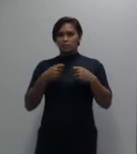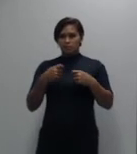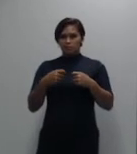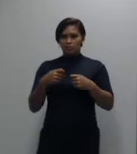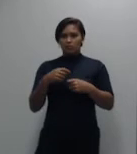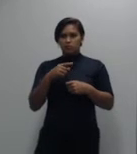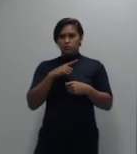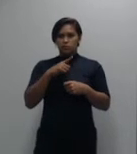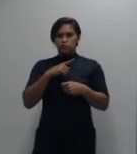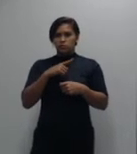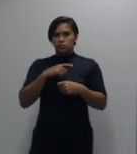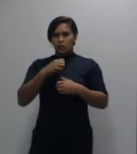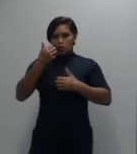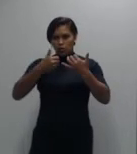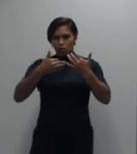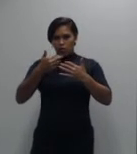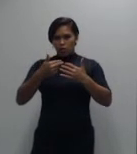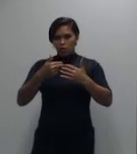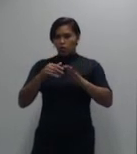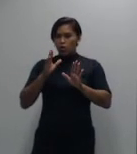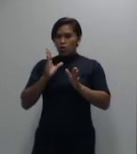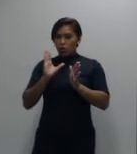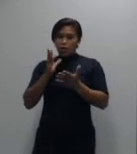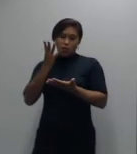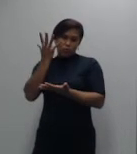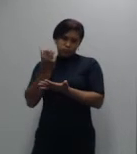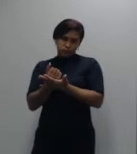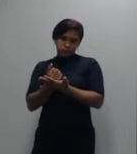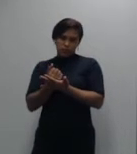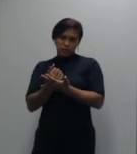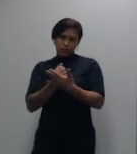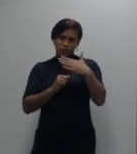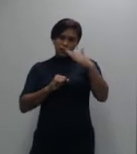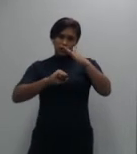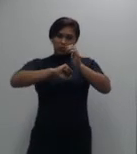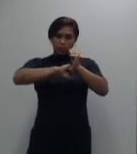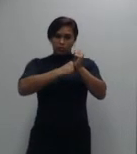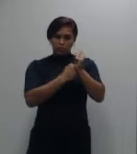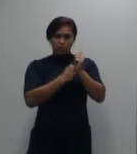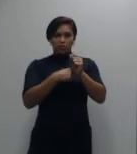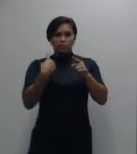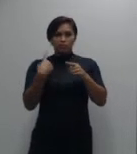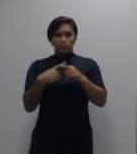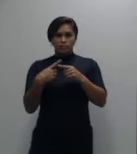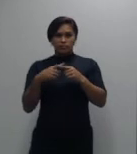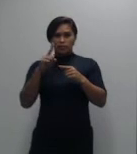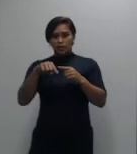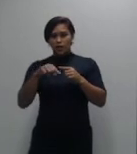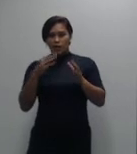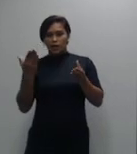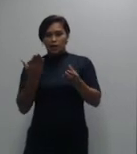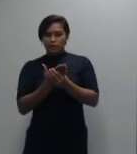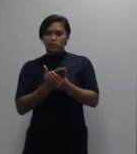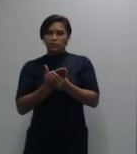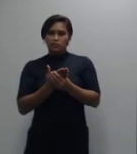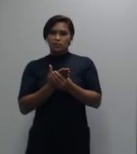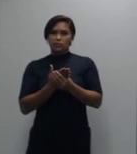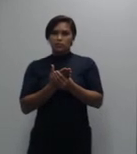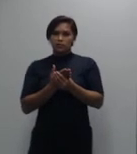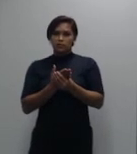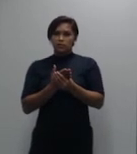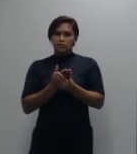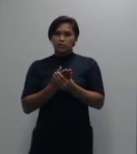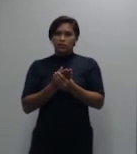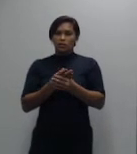é negativa ou concessiva vai ficar e aqui no carro o